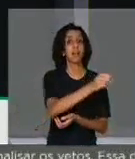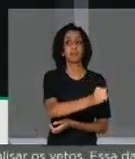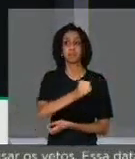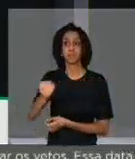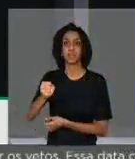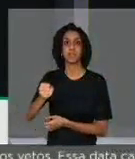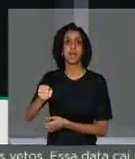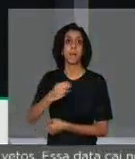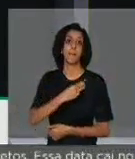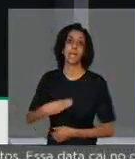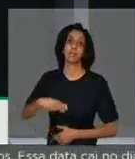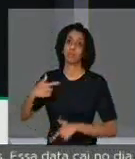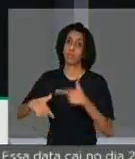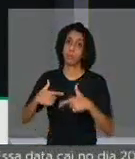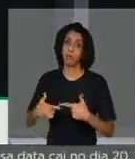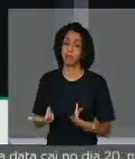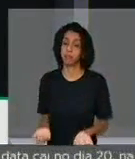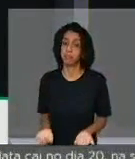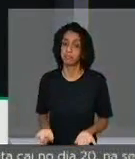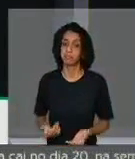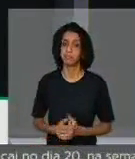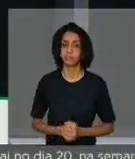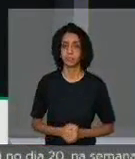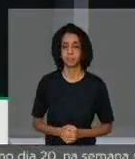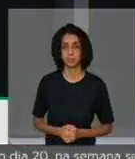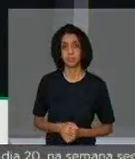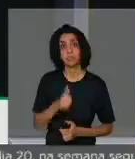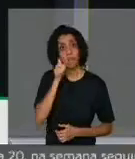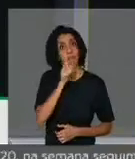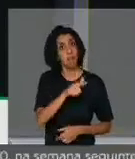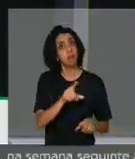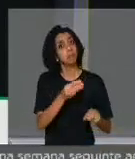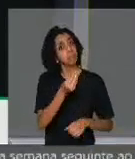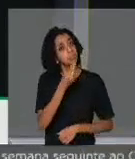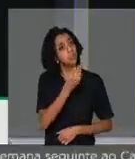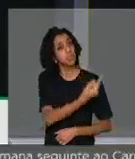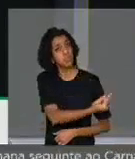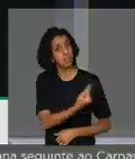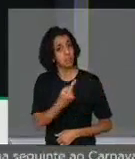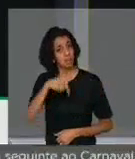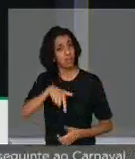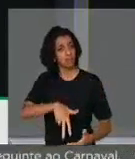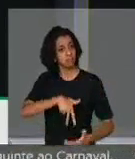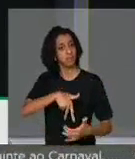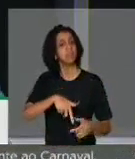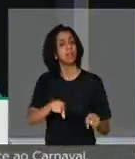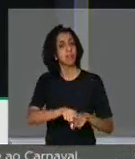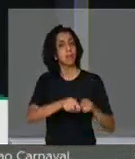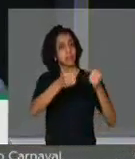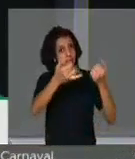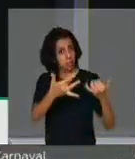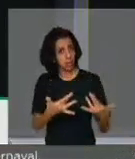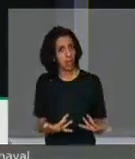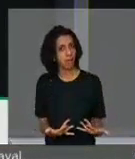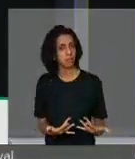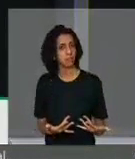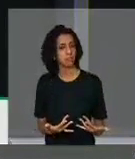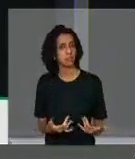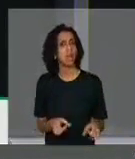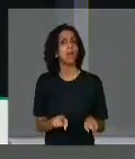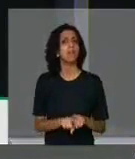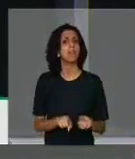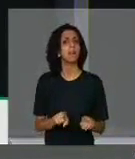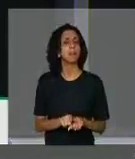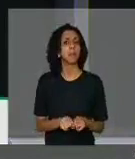Trabalho, ela também devia trazer aqui os seus argumentos, inclusive sobre aquele tipo de campanha dentro